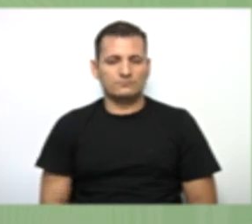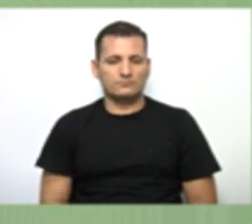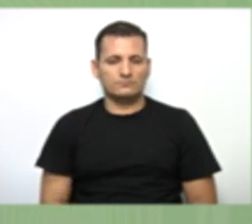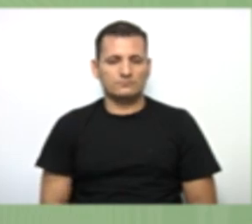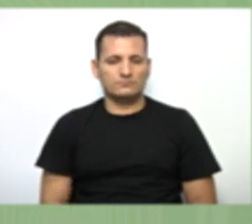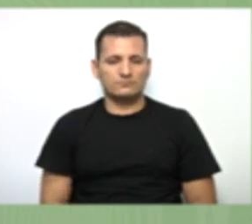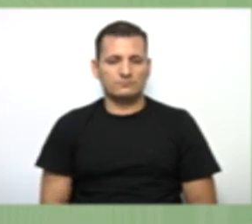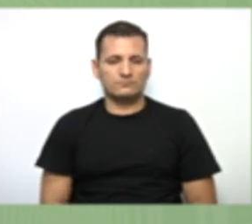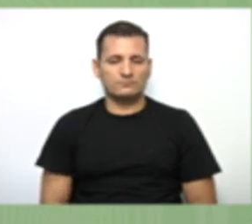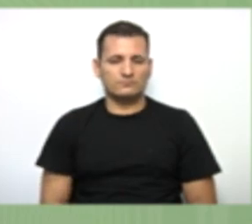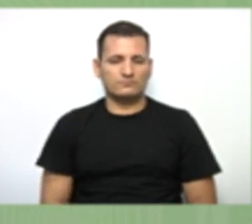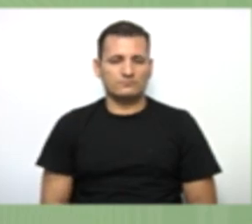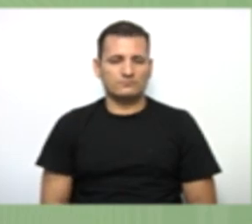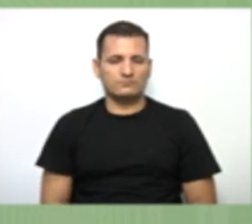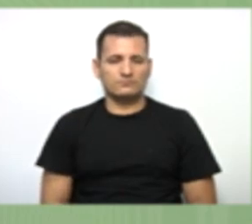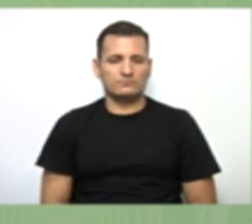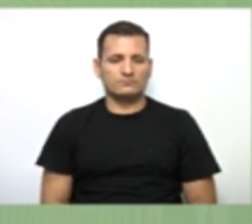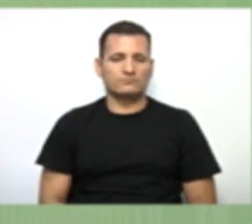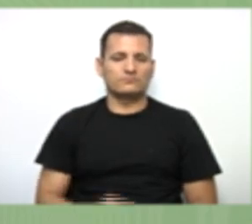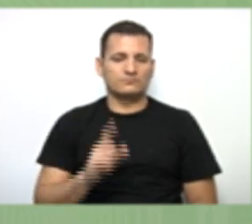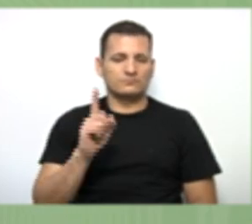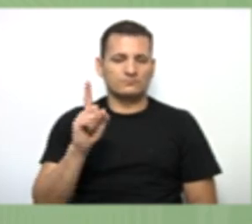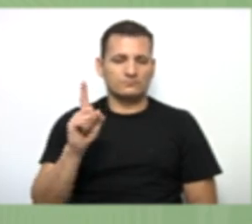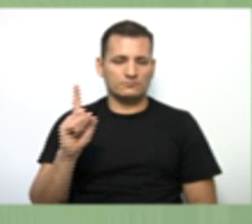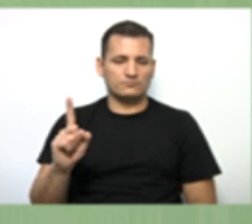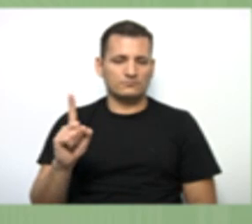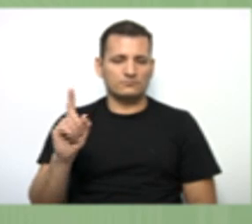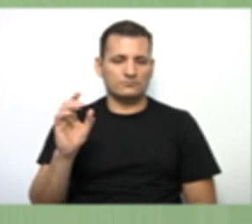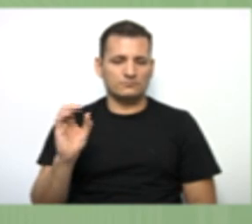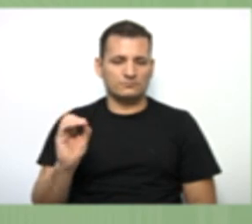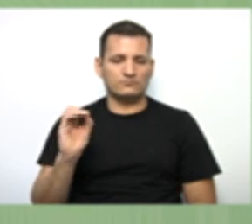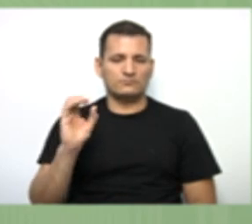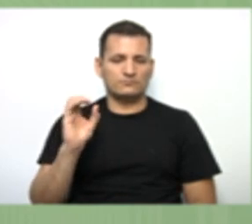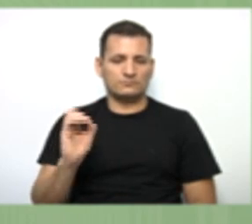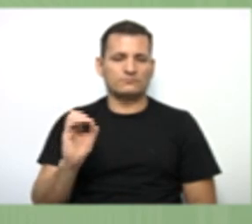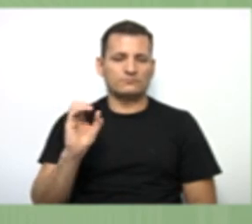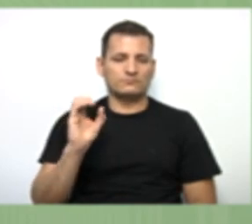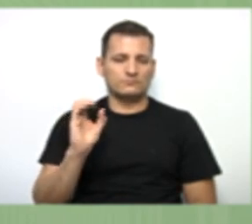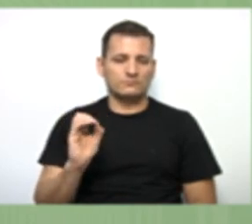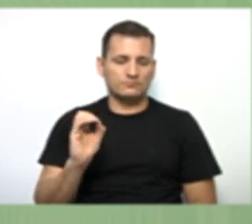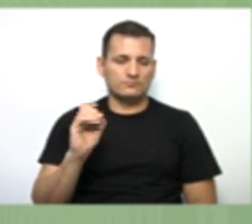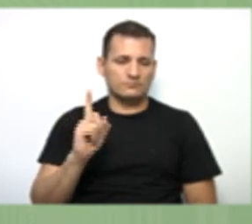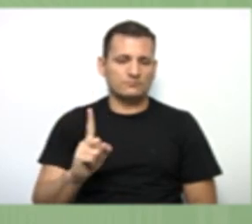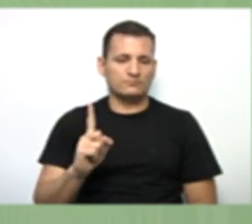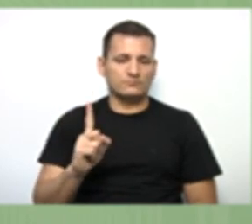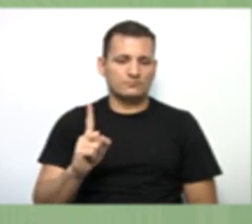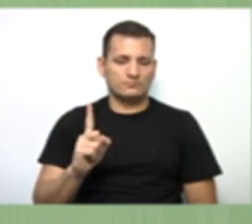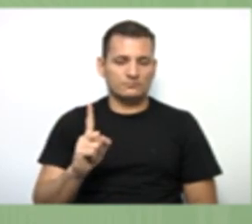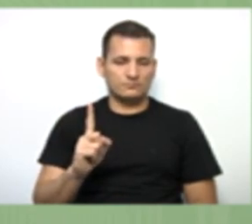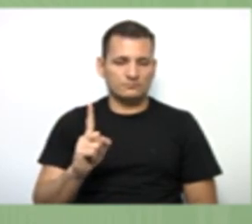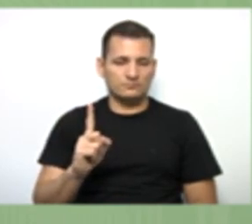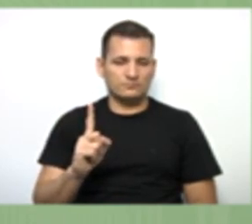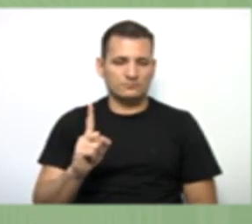0. Então nós temos aqui 1, 0, 0, 0, 1.